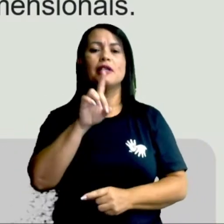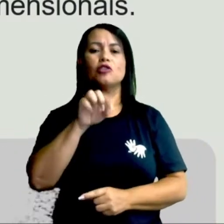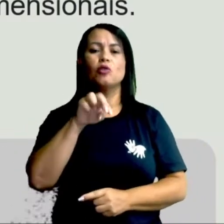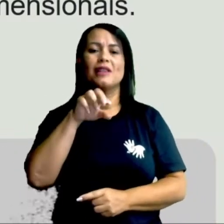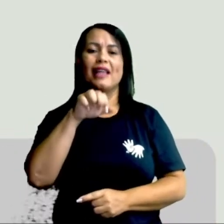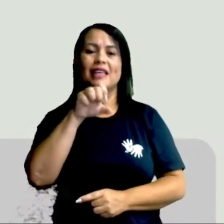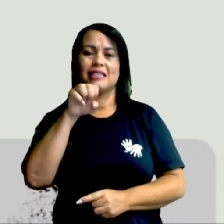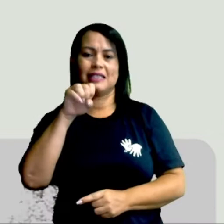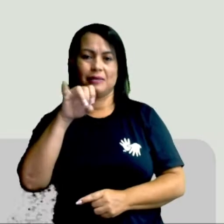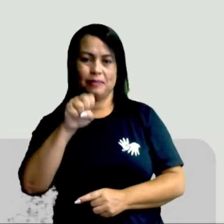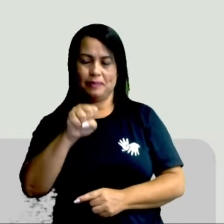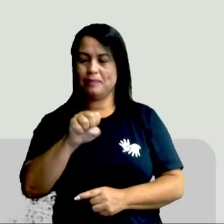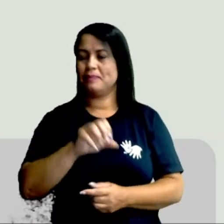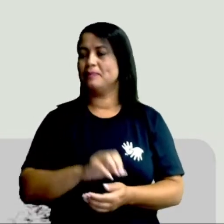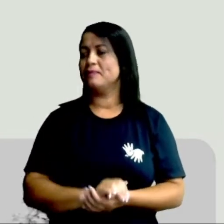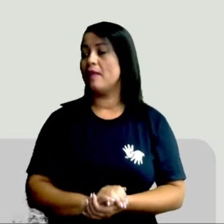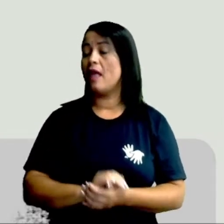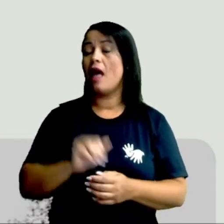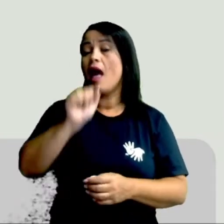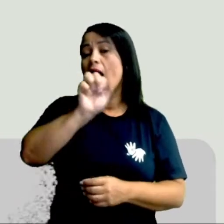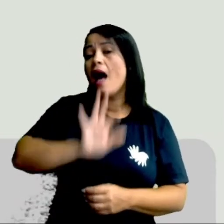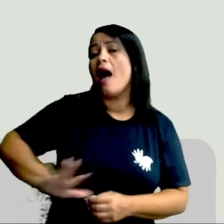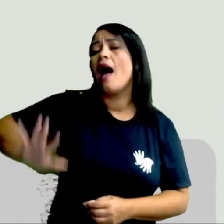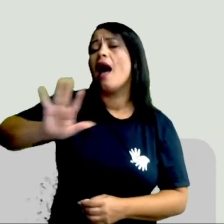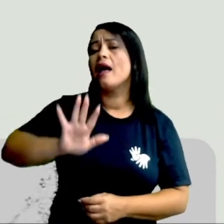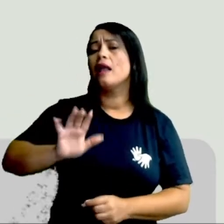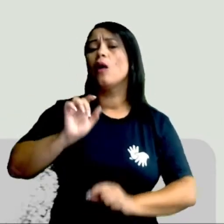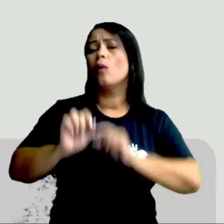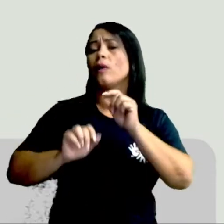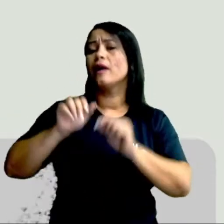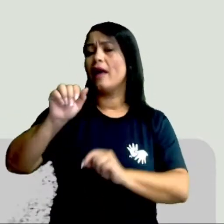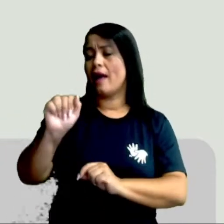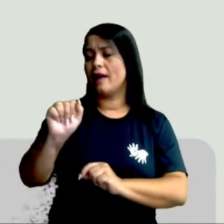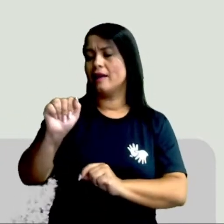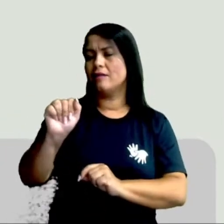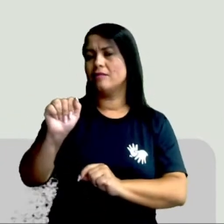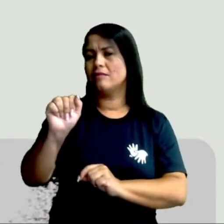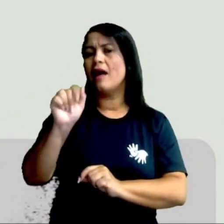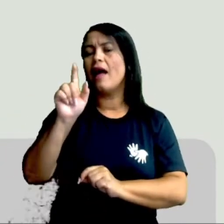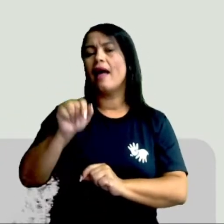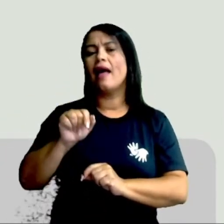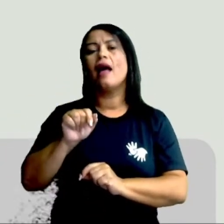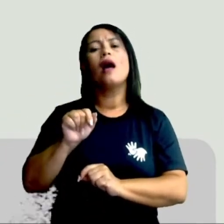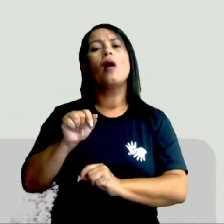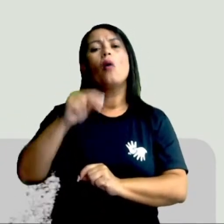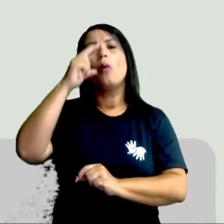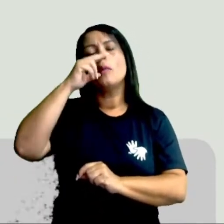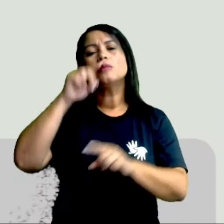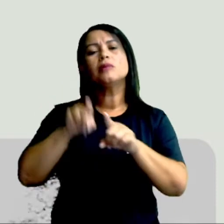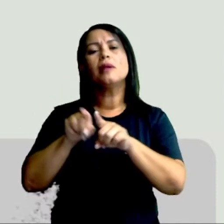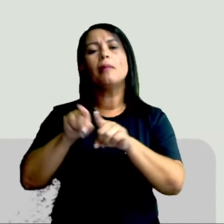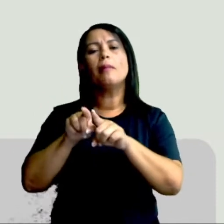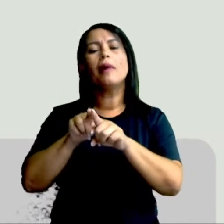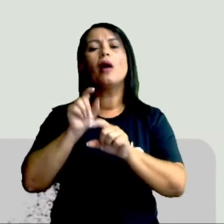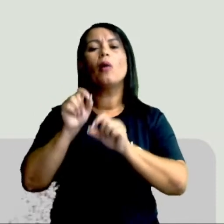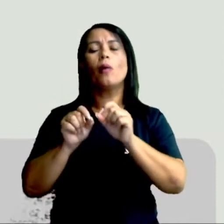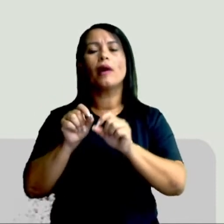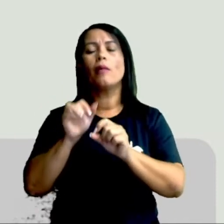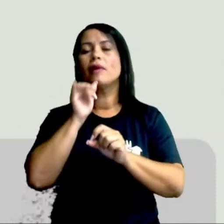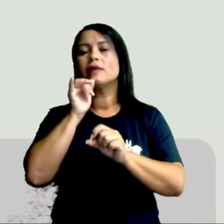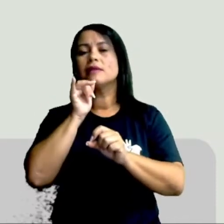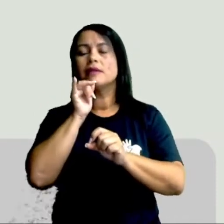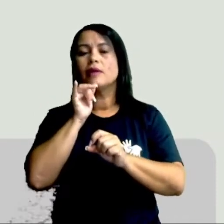bidimensionais, certo? Área. O que é área? Área equivale à medida da superfície de uma